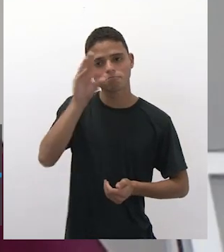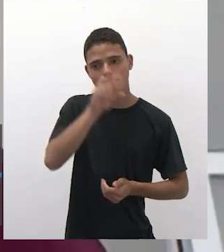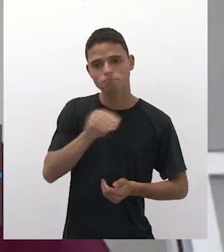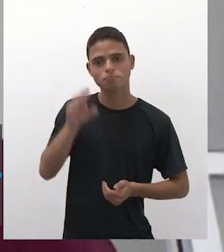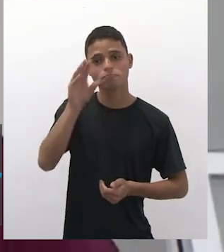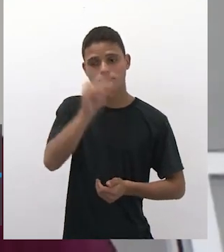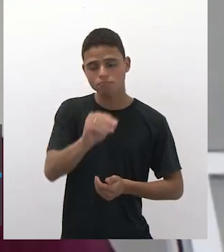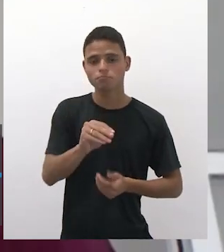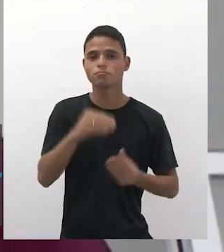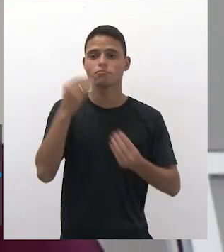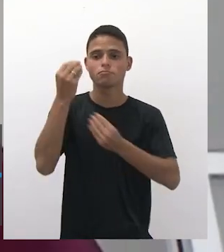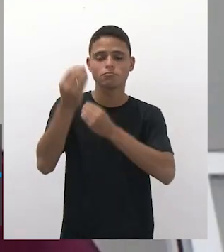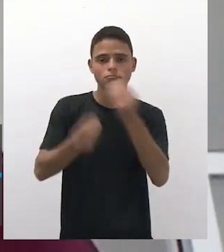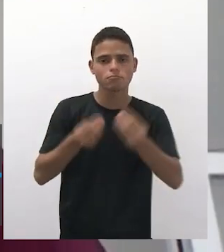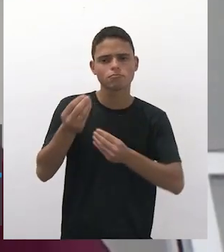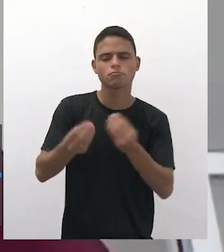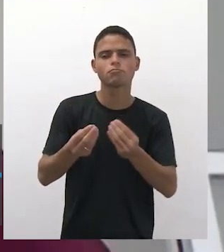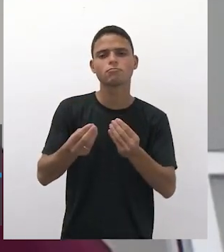em